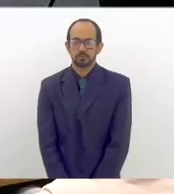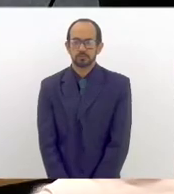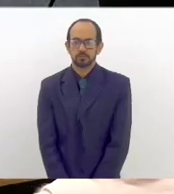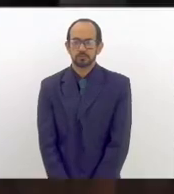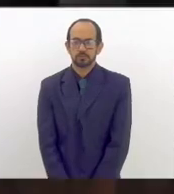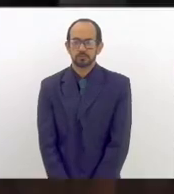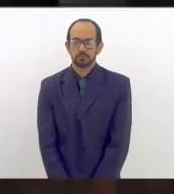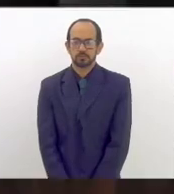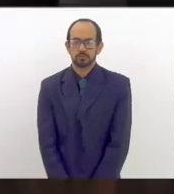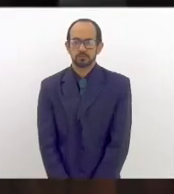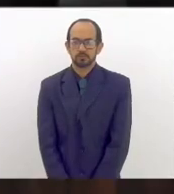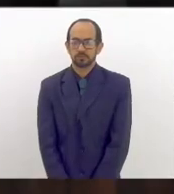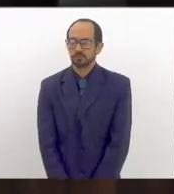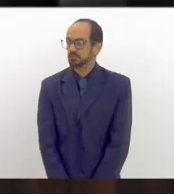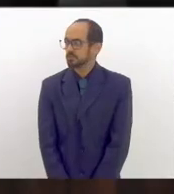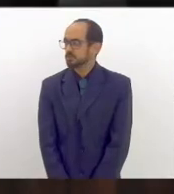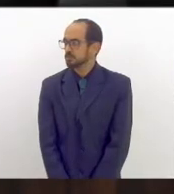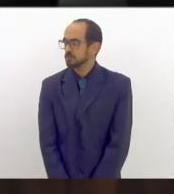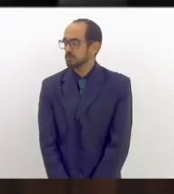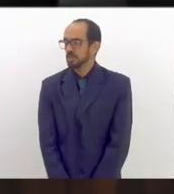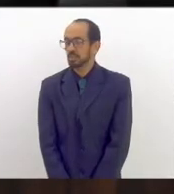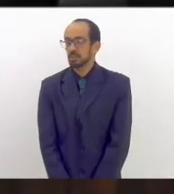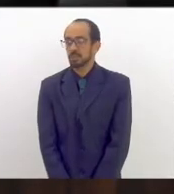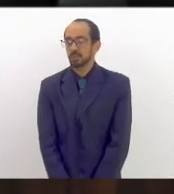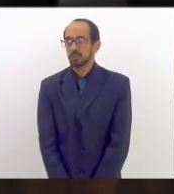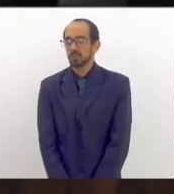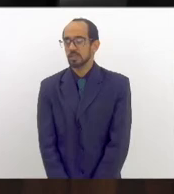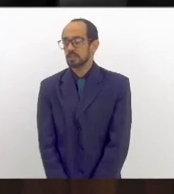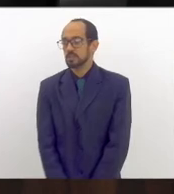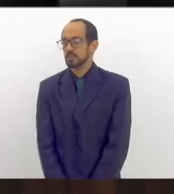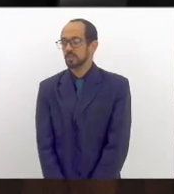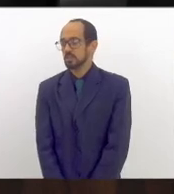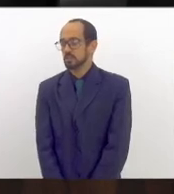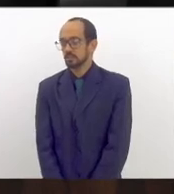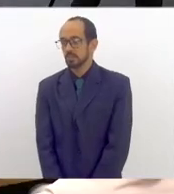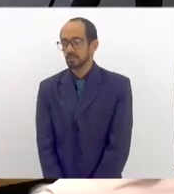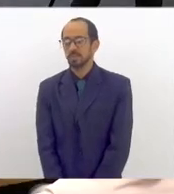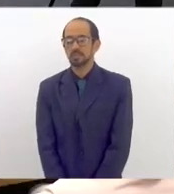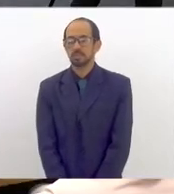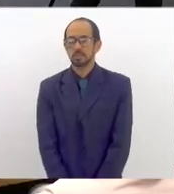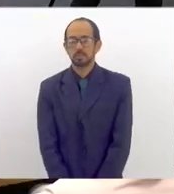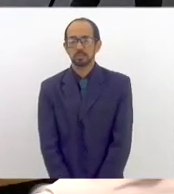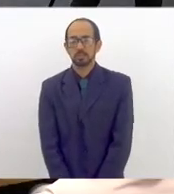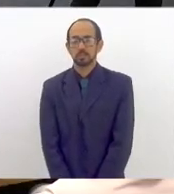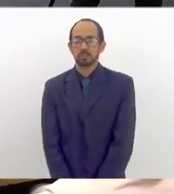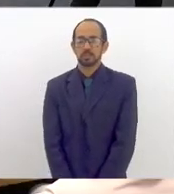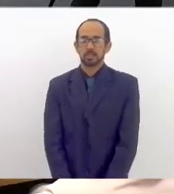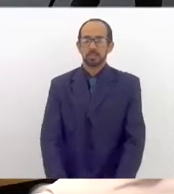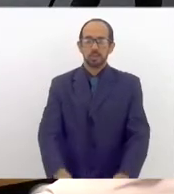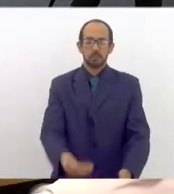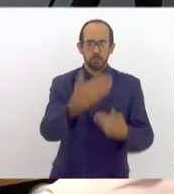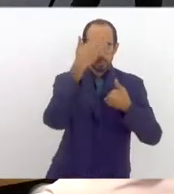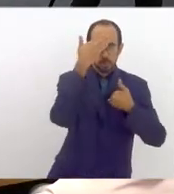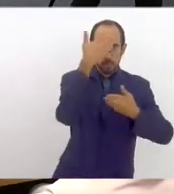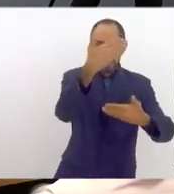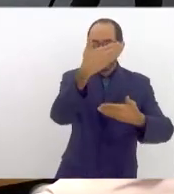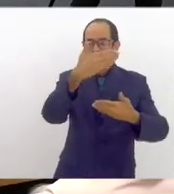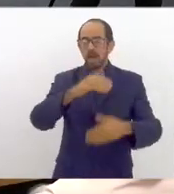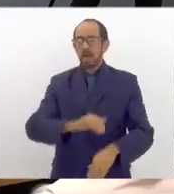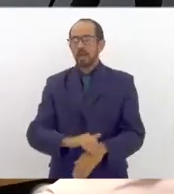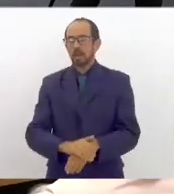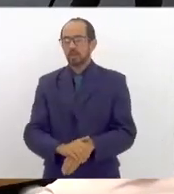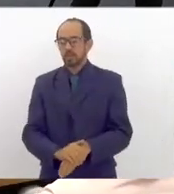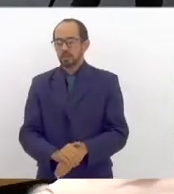convida a doutora Ana Basílio para fazer uma saudação juntos homenageados muito obrigada querido Presidente